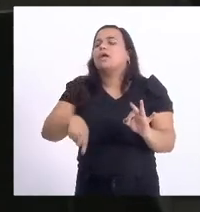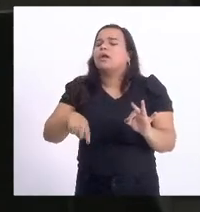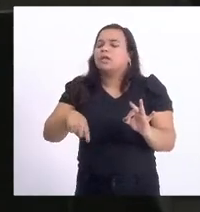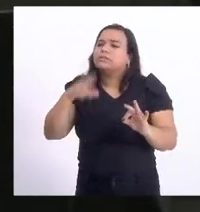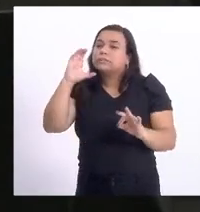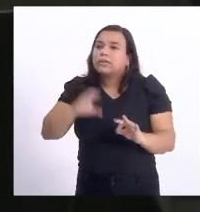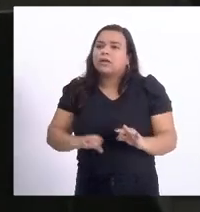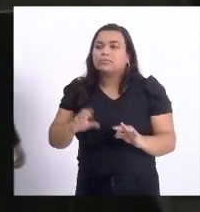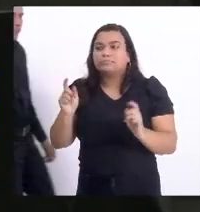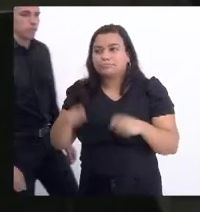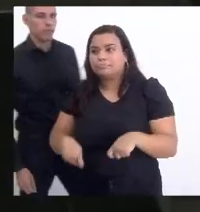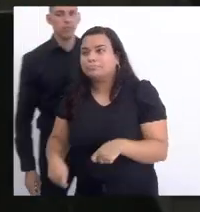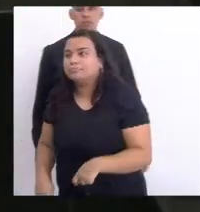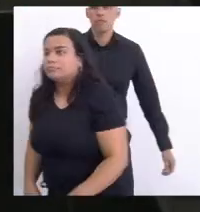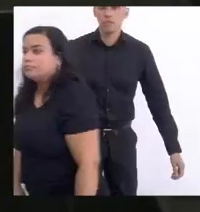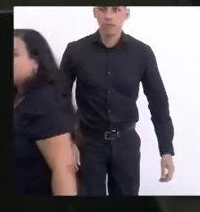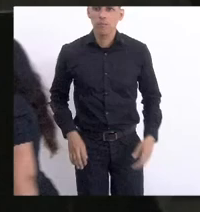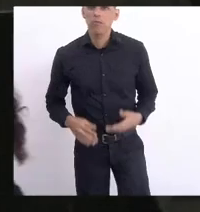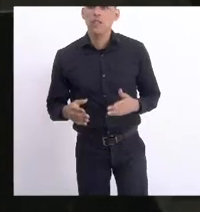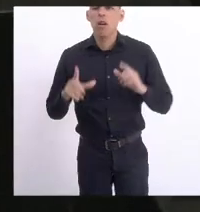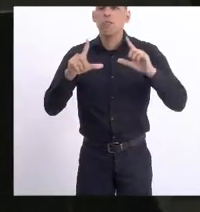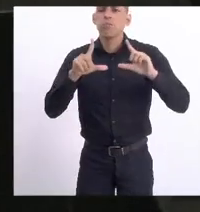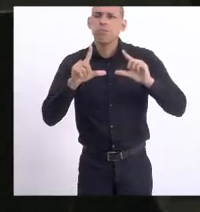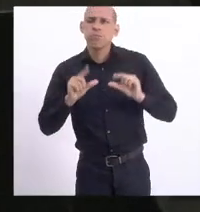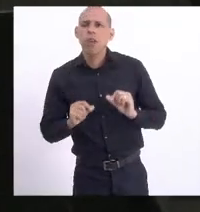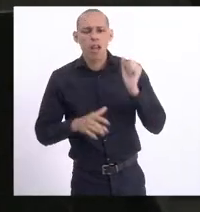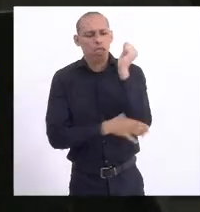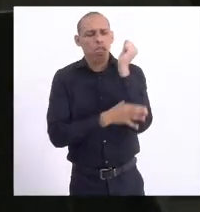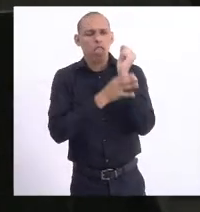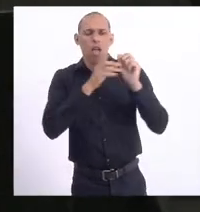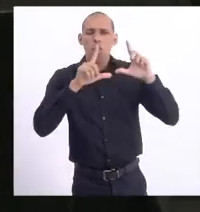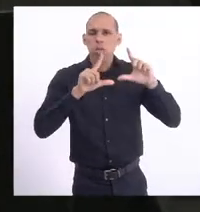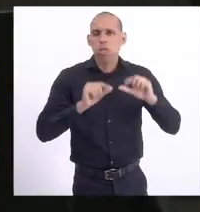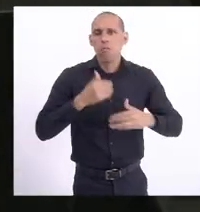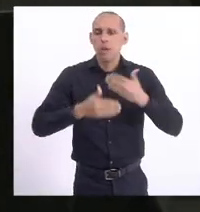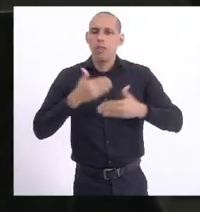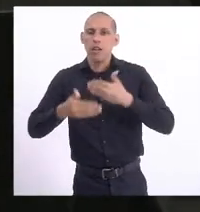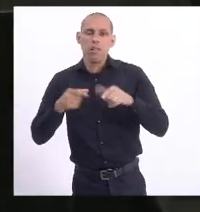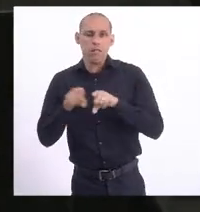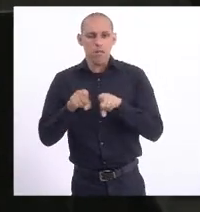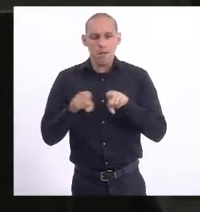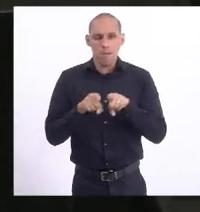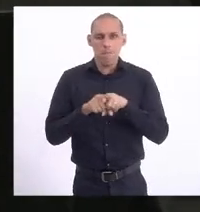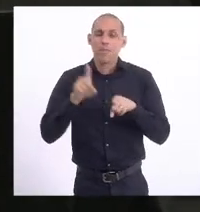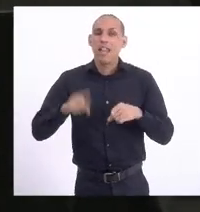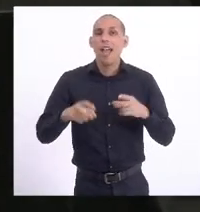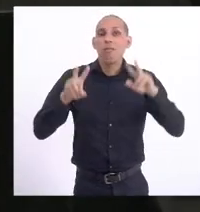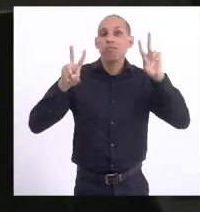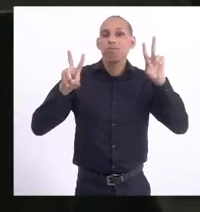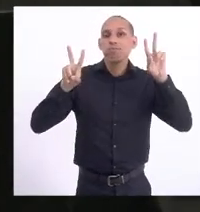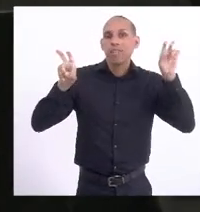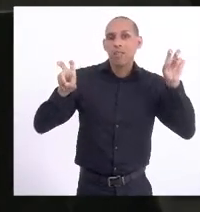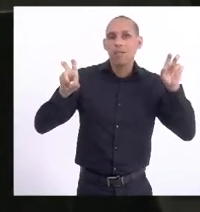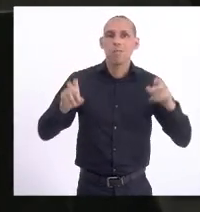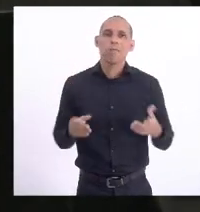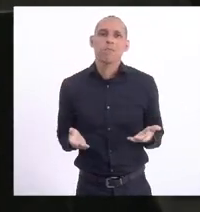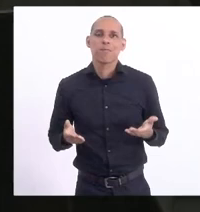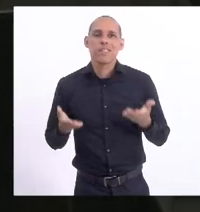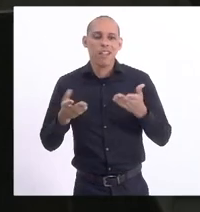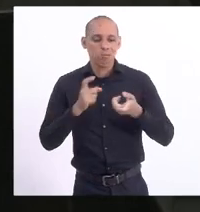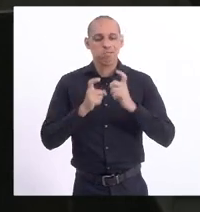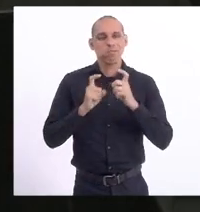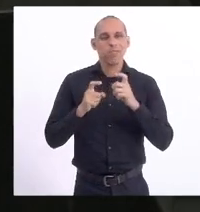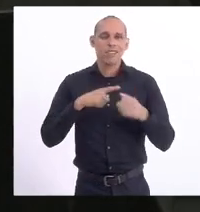cidadania. Então, redução de custos, desburocratização de processos, foi justamente o tema dessa